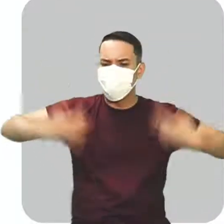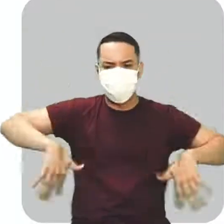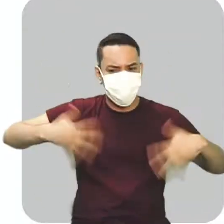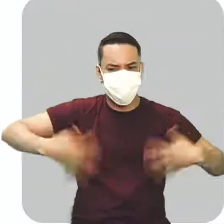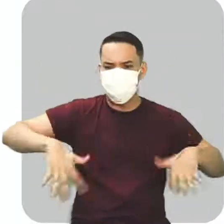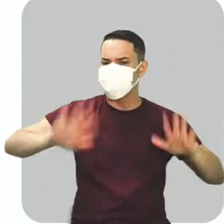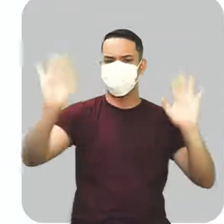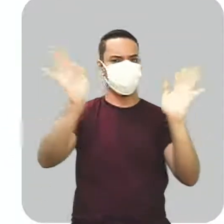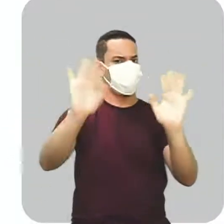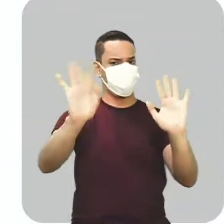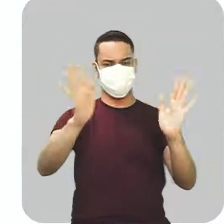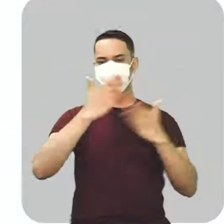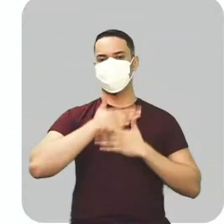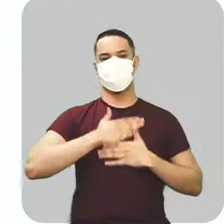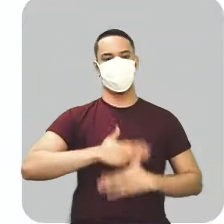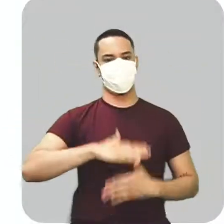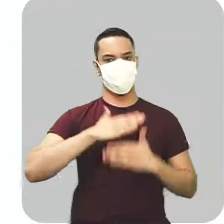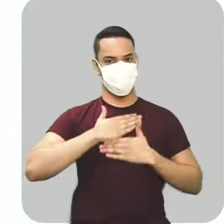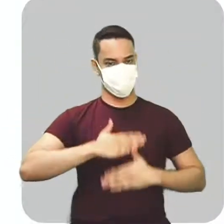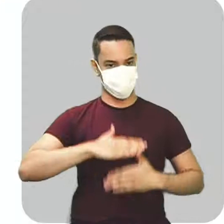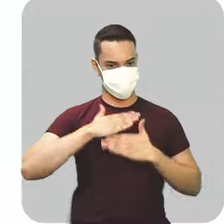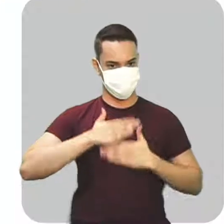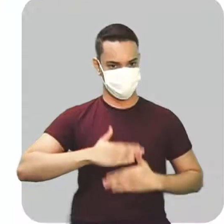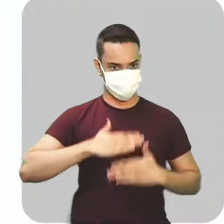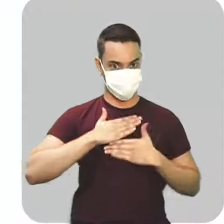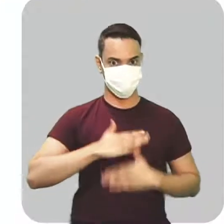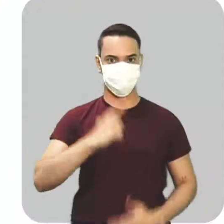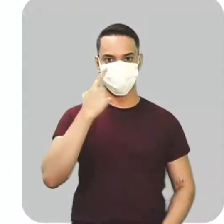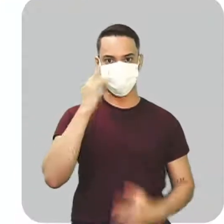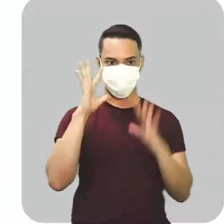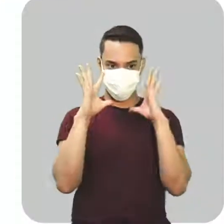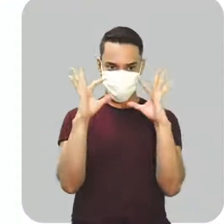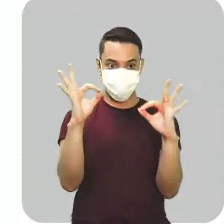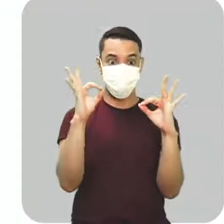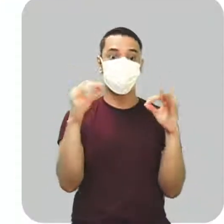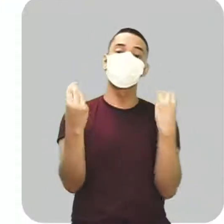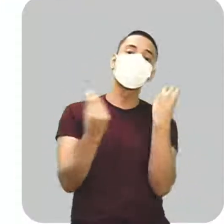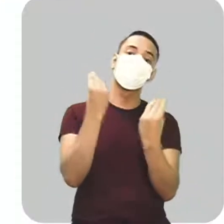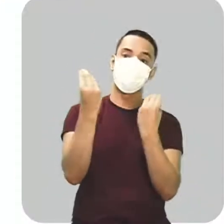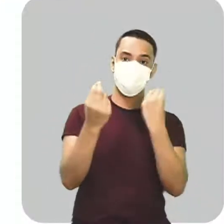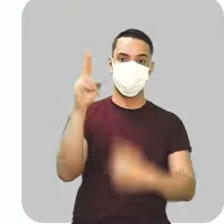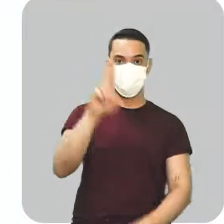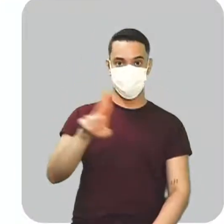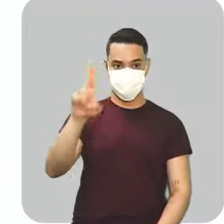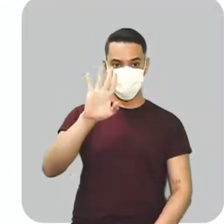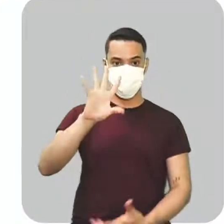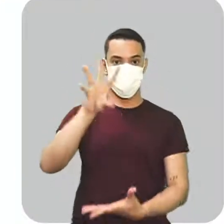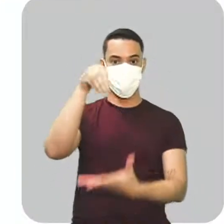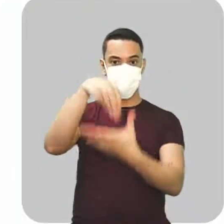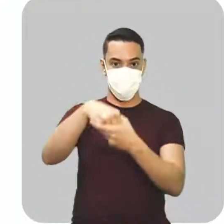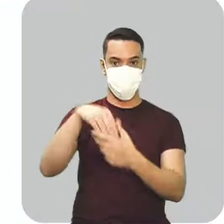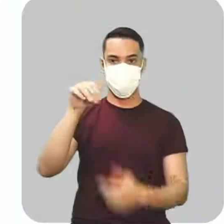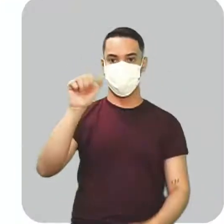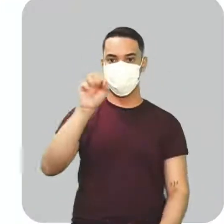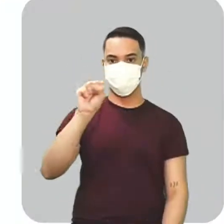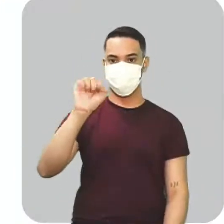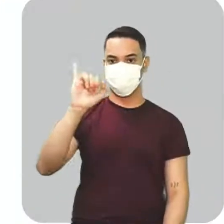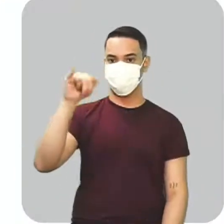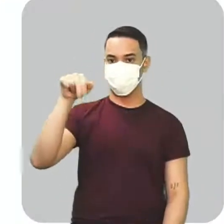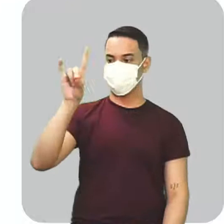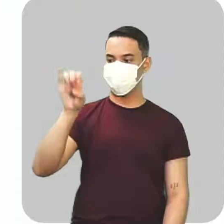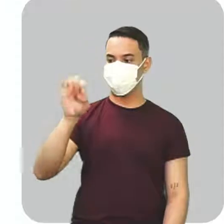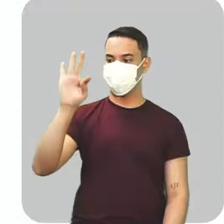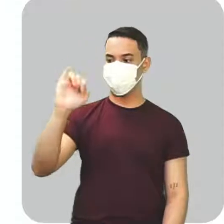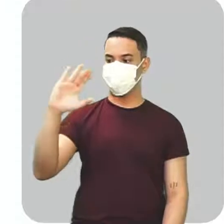deixa essa fumacinha aí pra lá. Presta atenção aqui. Quando que é a oração coordenada assindética? É quando não tem a